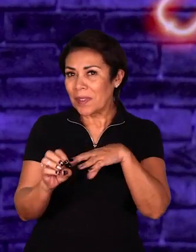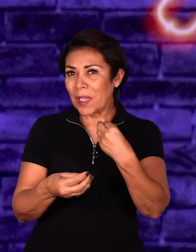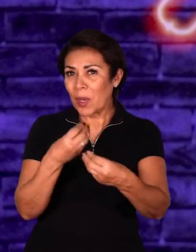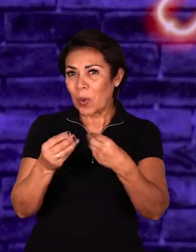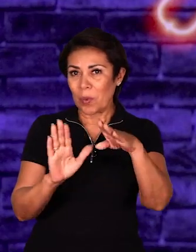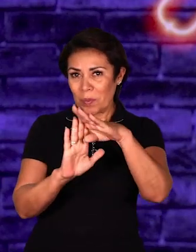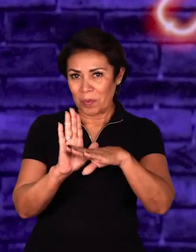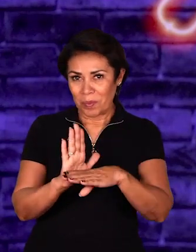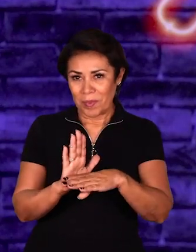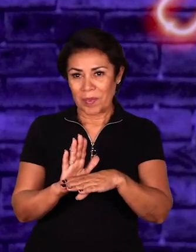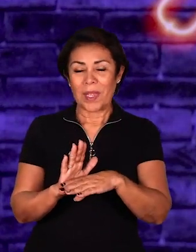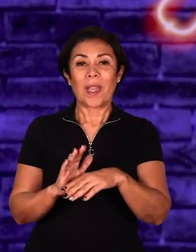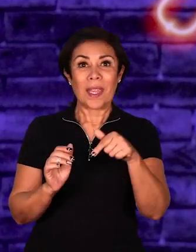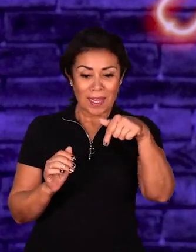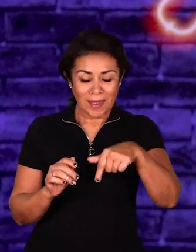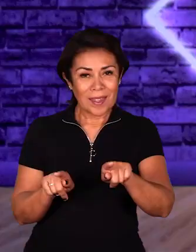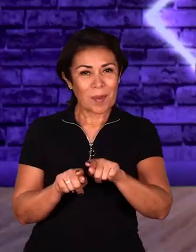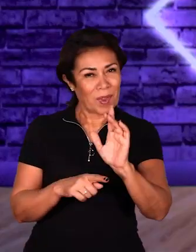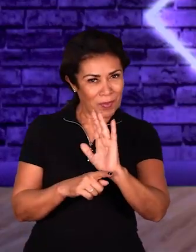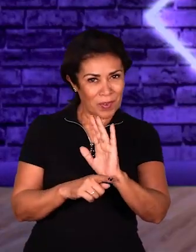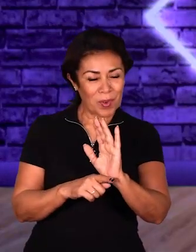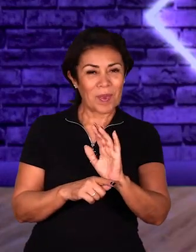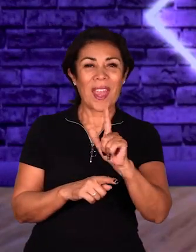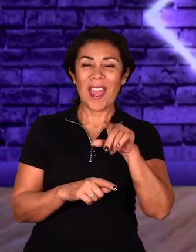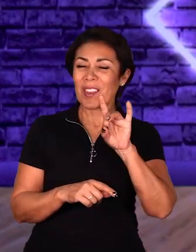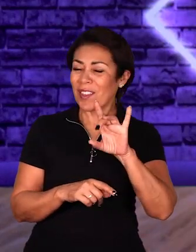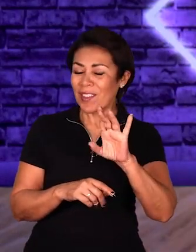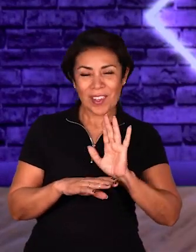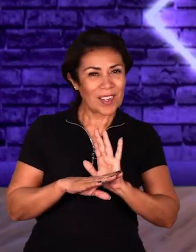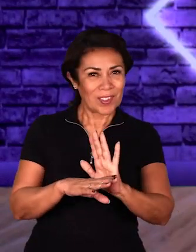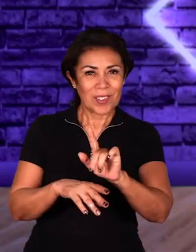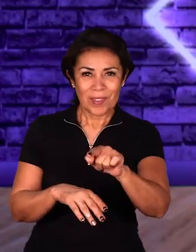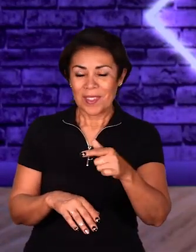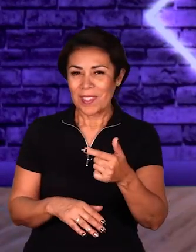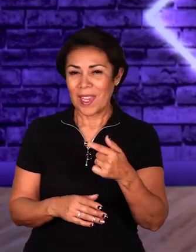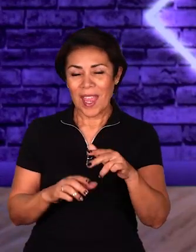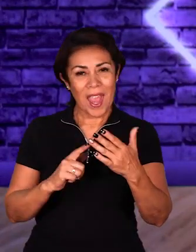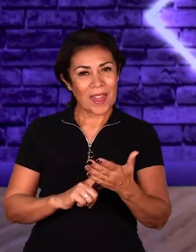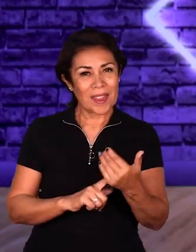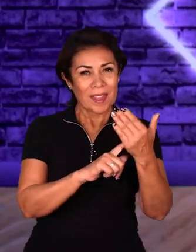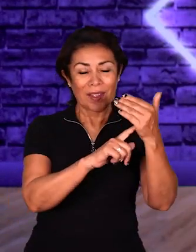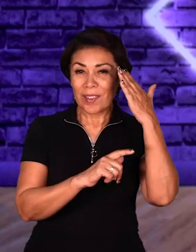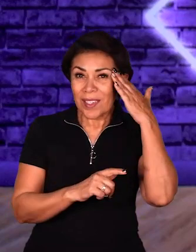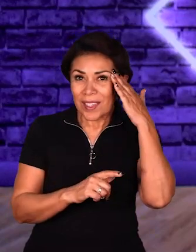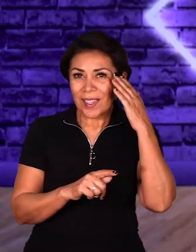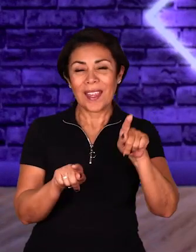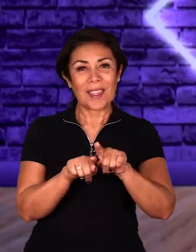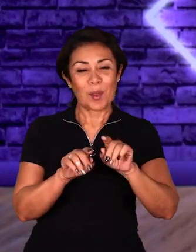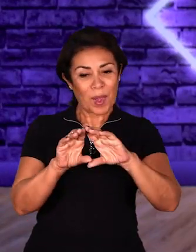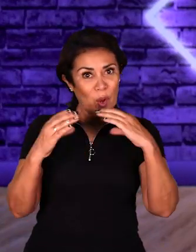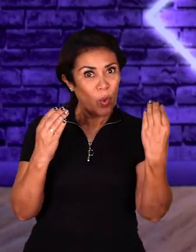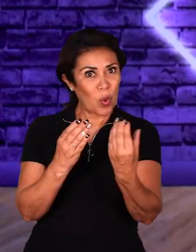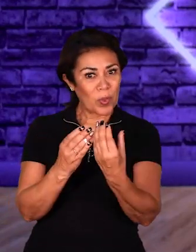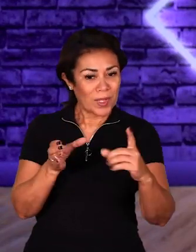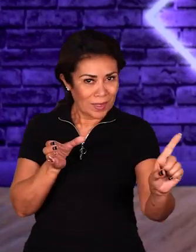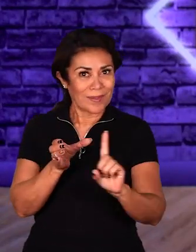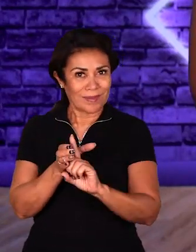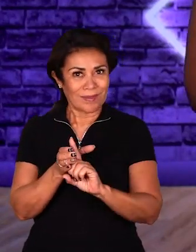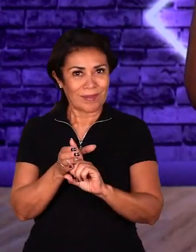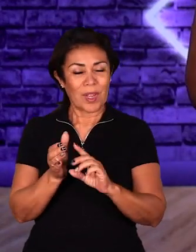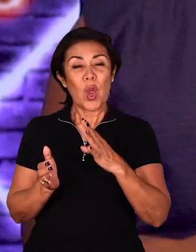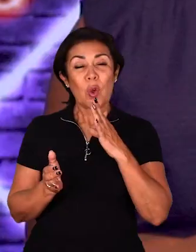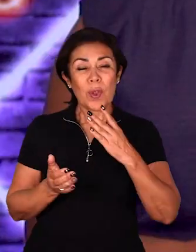que ensinam sobre diversos tópicos de programação. E essa série aqui é a nossa ajudinha para você começar a entender essas tecnologias e fazer parte